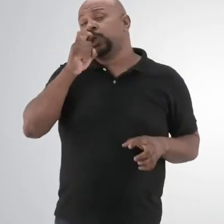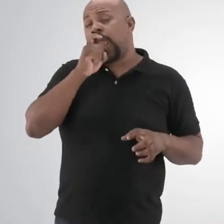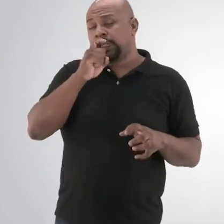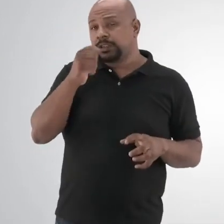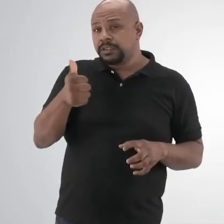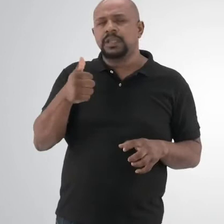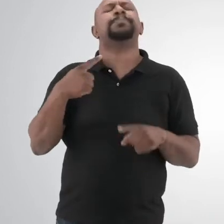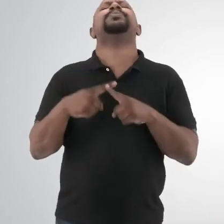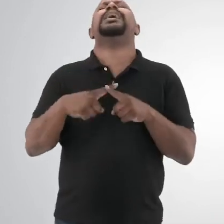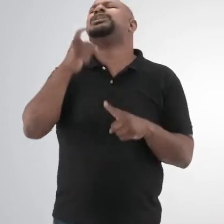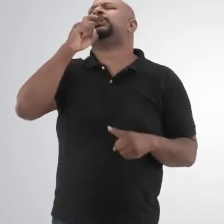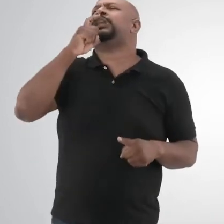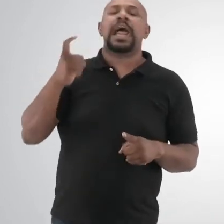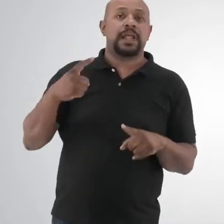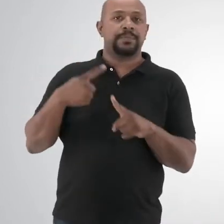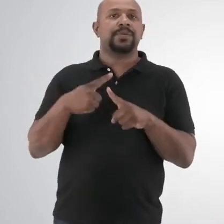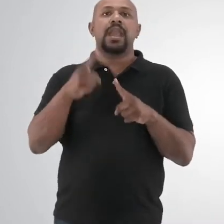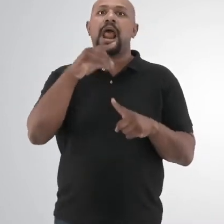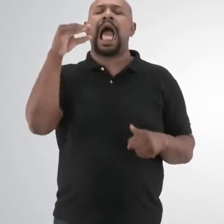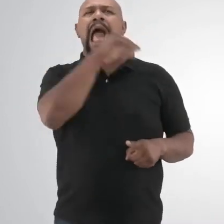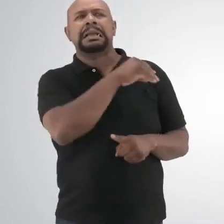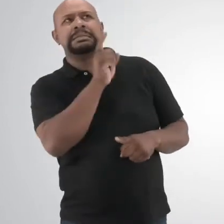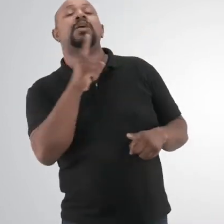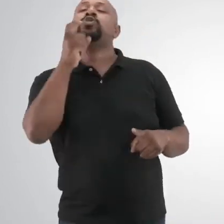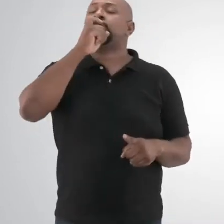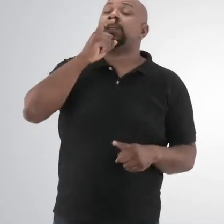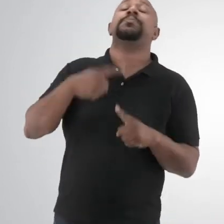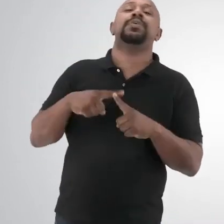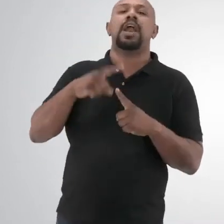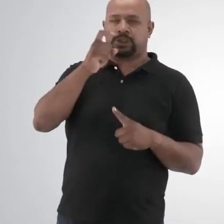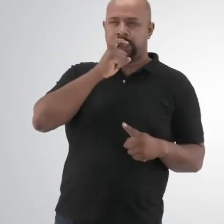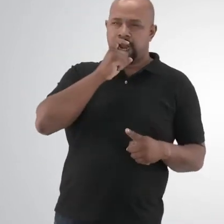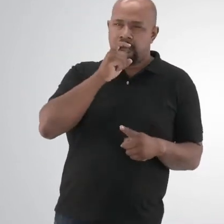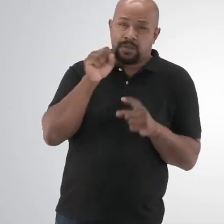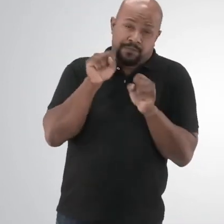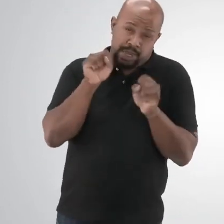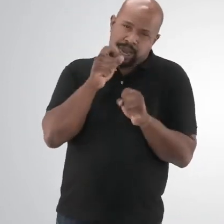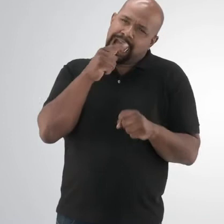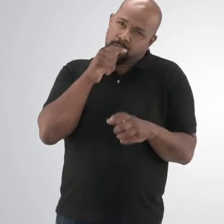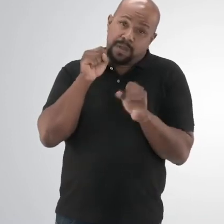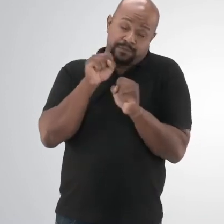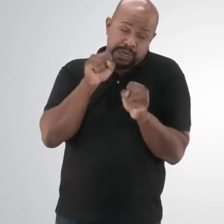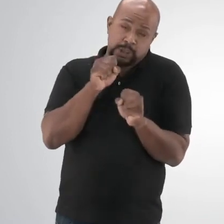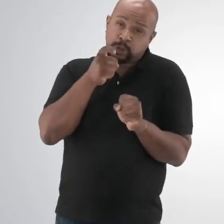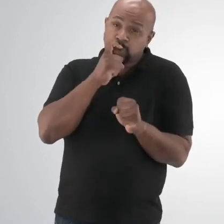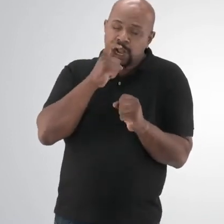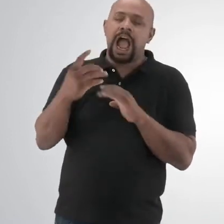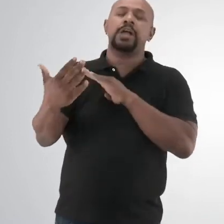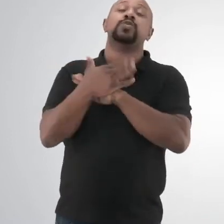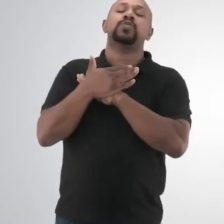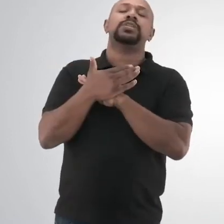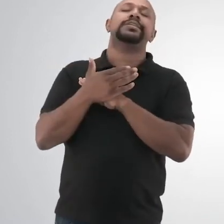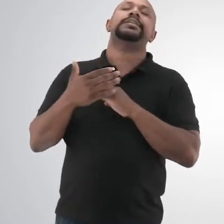e geladinho. Por que o geladinho? Por que não quente, geladinho? Porque o gelado, né? O frio, a água fria, o gelo,